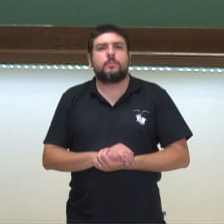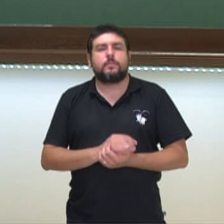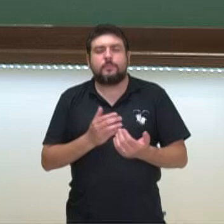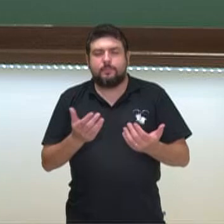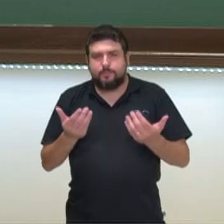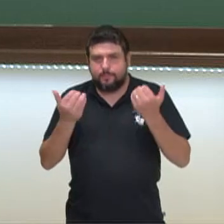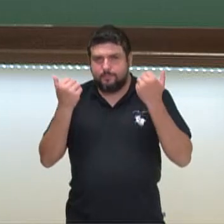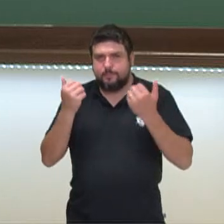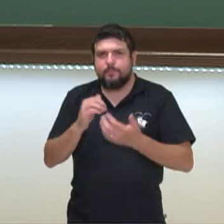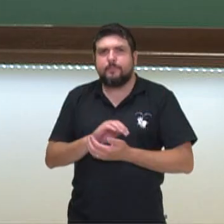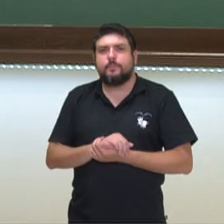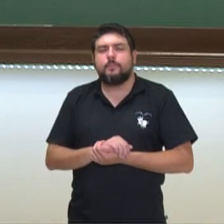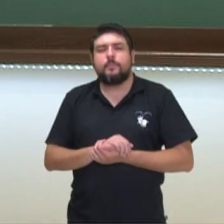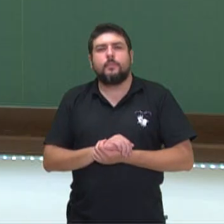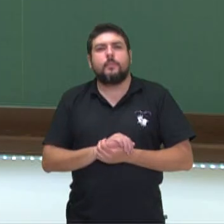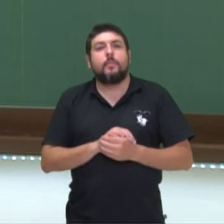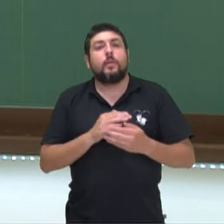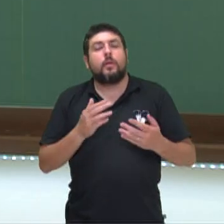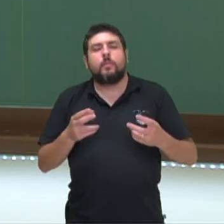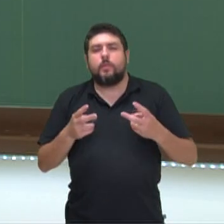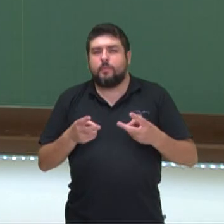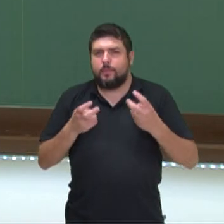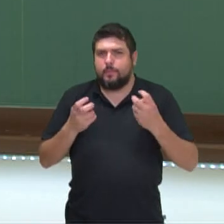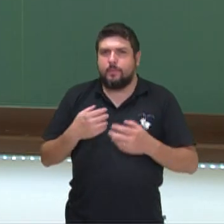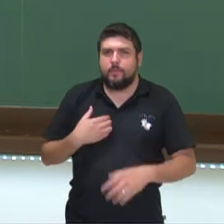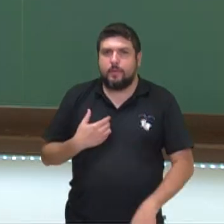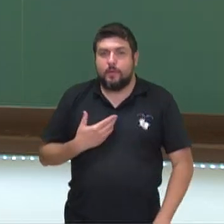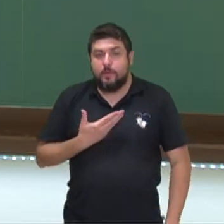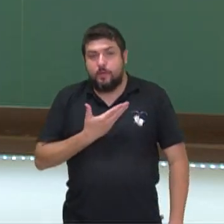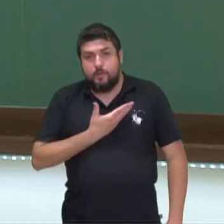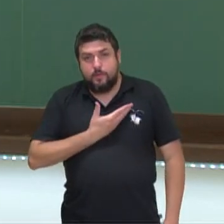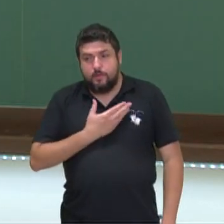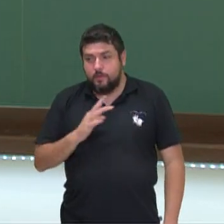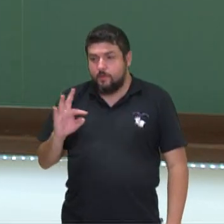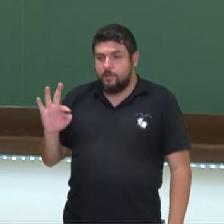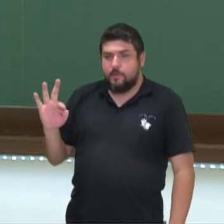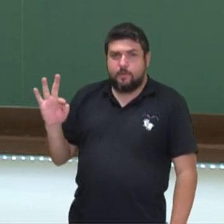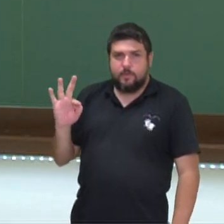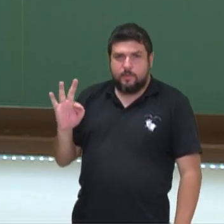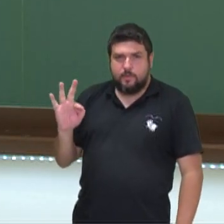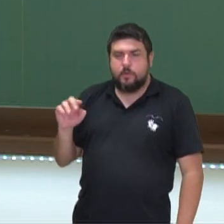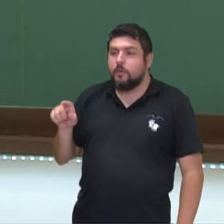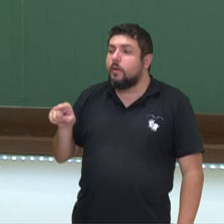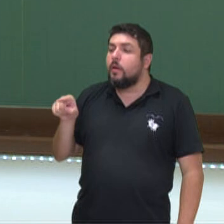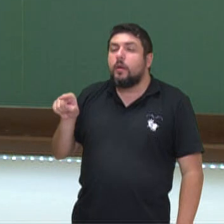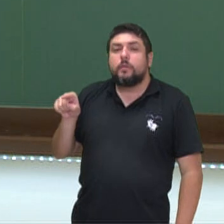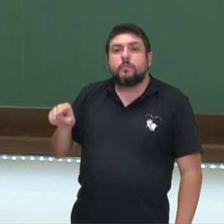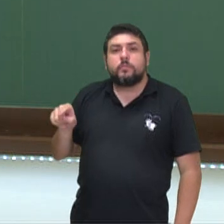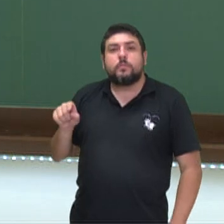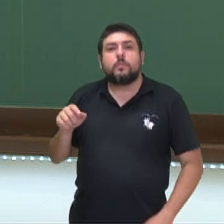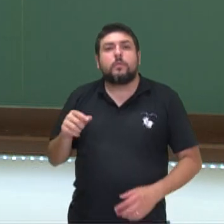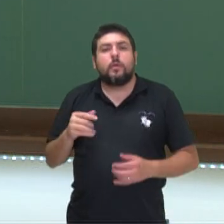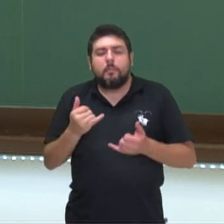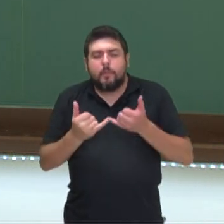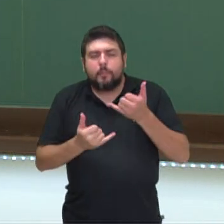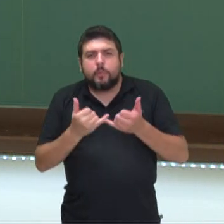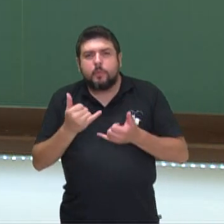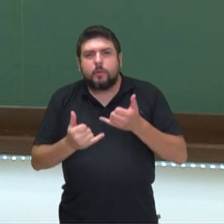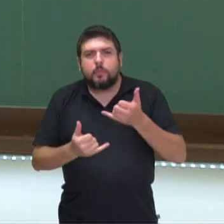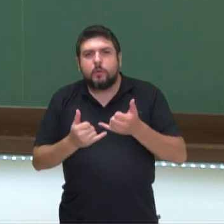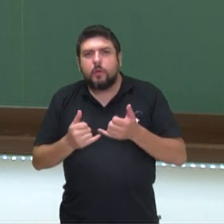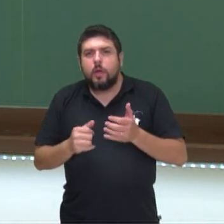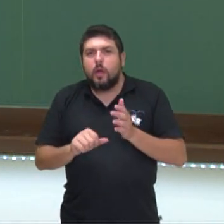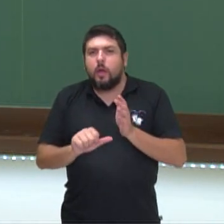Vamos lá? Então veja, o nosso amigo Tiago, ele fez um jogo e nas 3 primeiras rodadas ele ficou